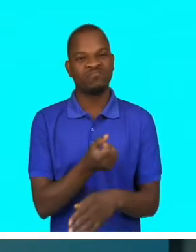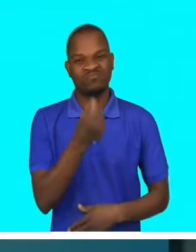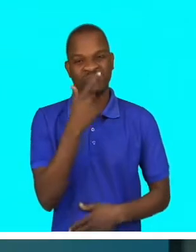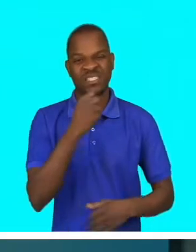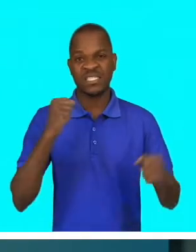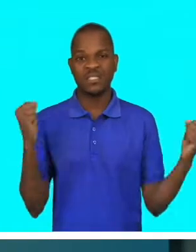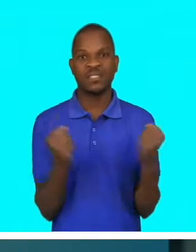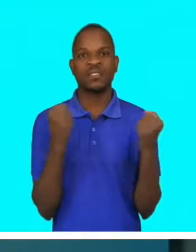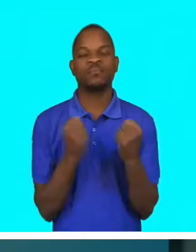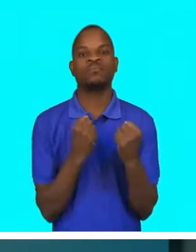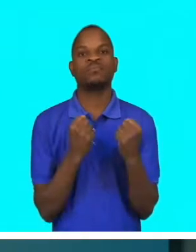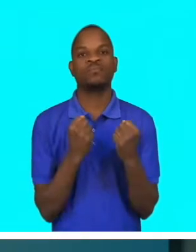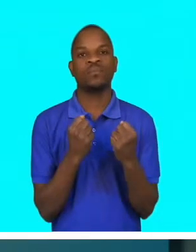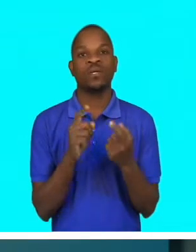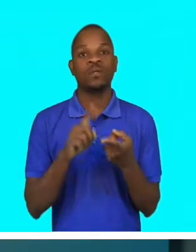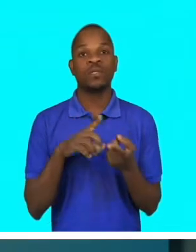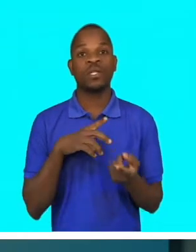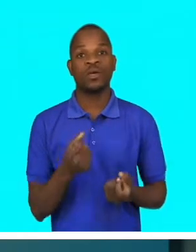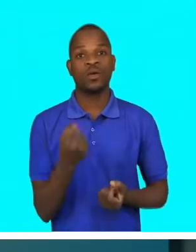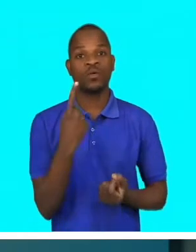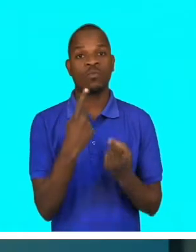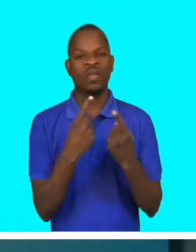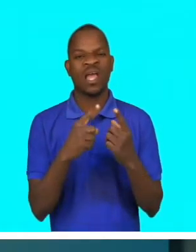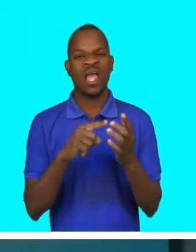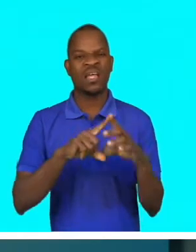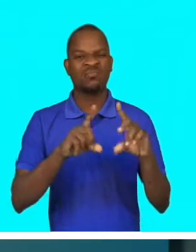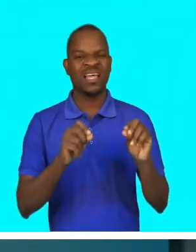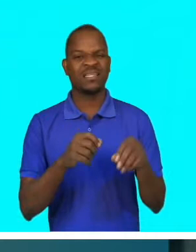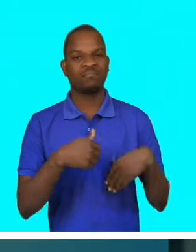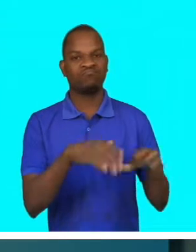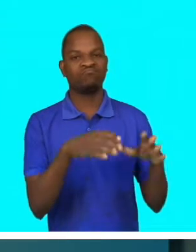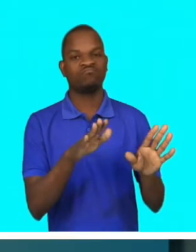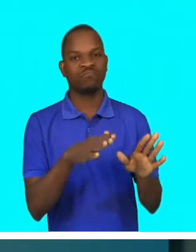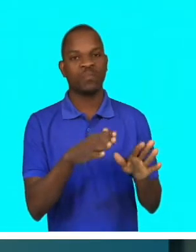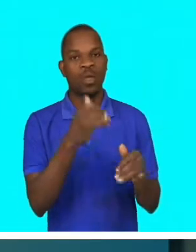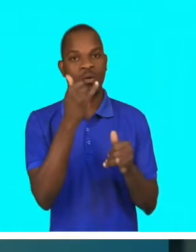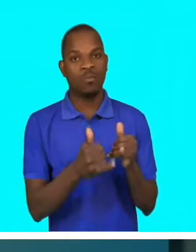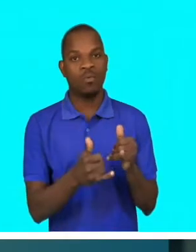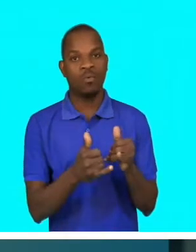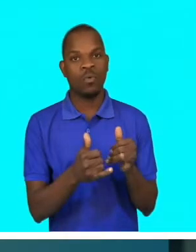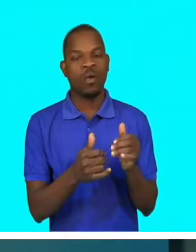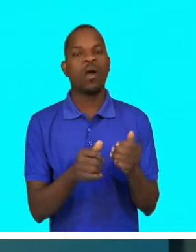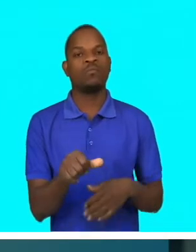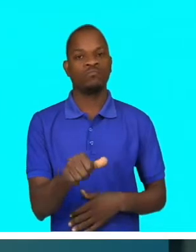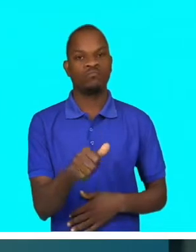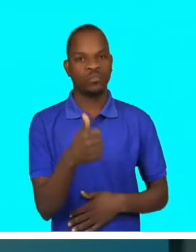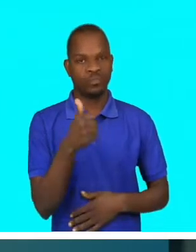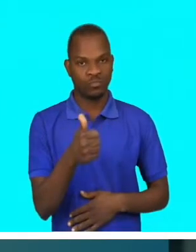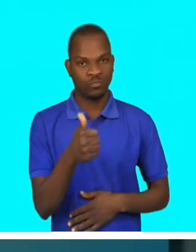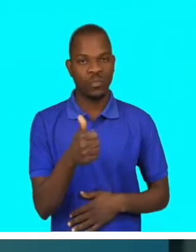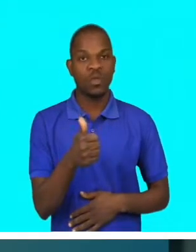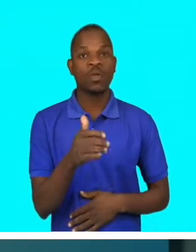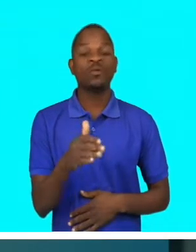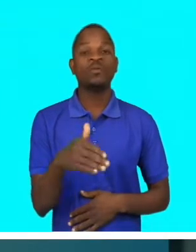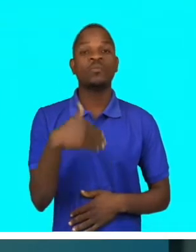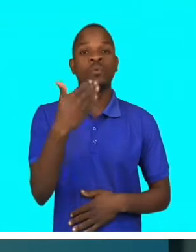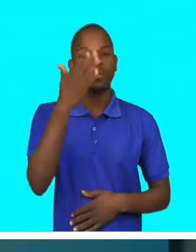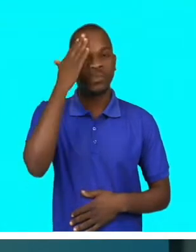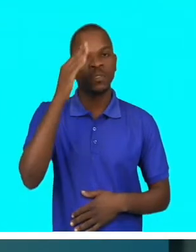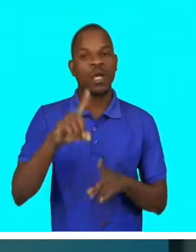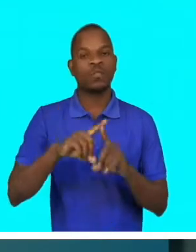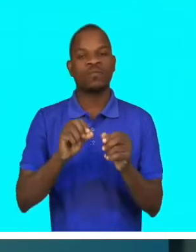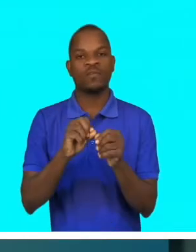imediatamente, se tiver este seguimento. Algumas vezes, ignora-se esta parte. Trata-se a criança, imagina-se a criança já está bem, a